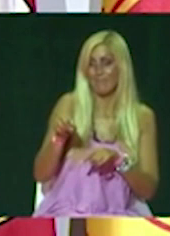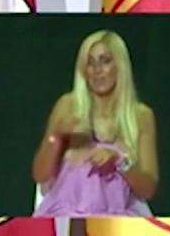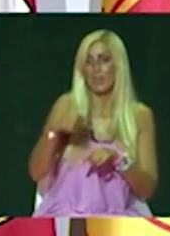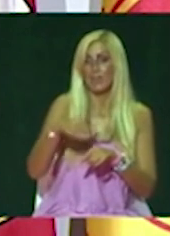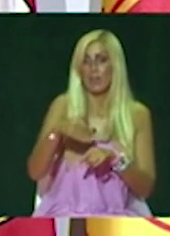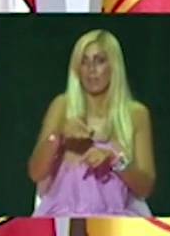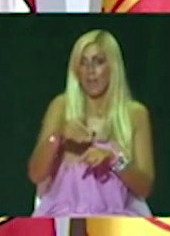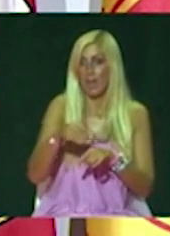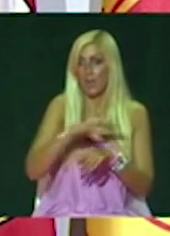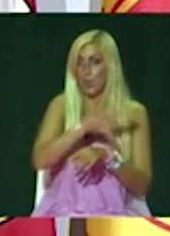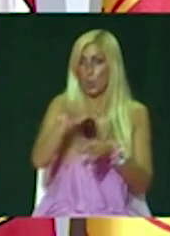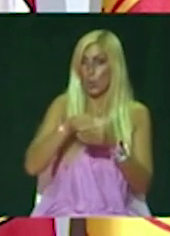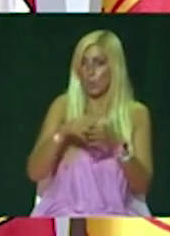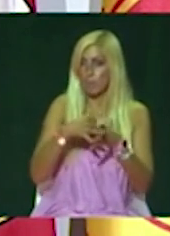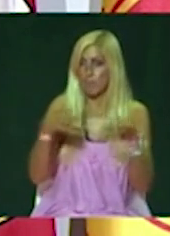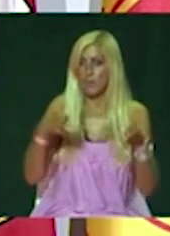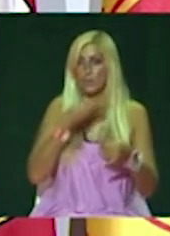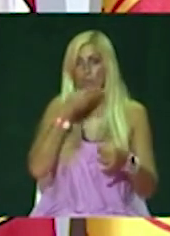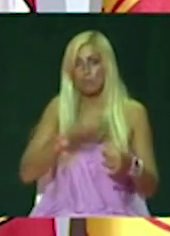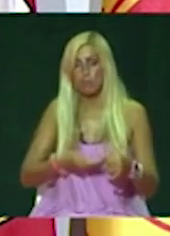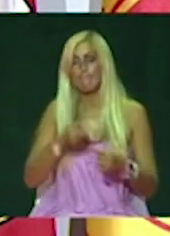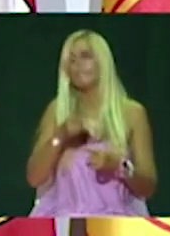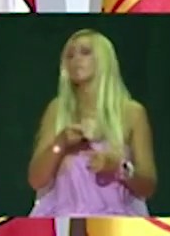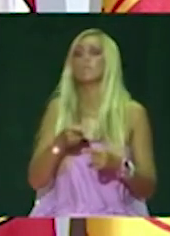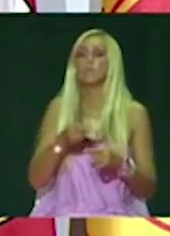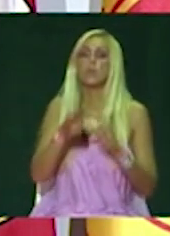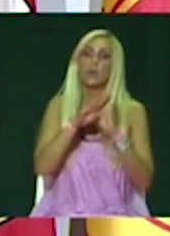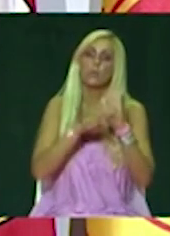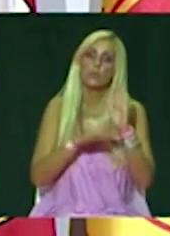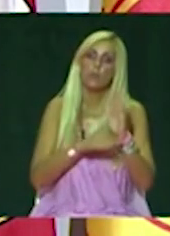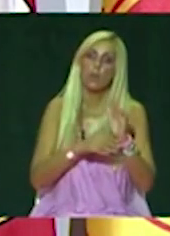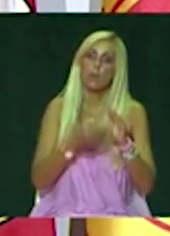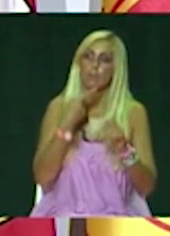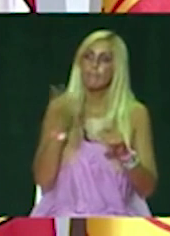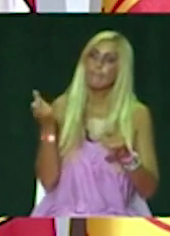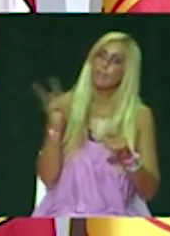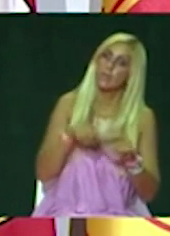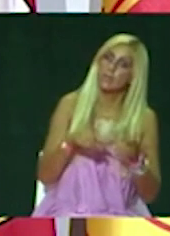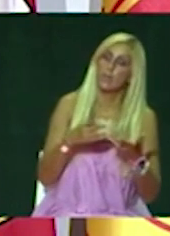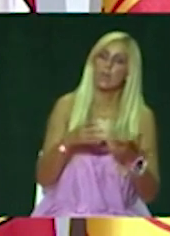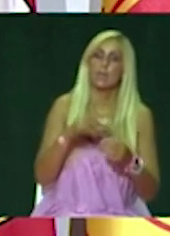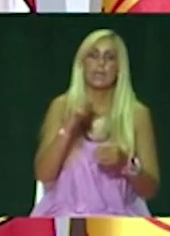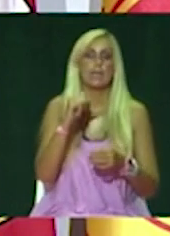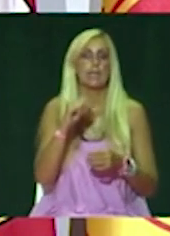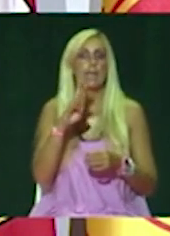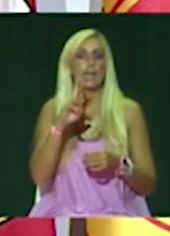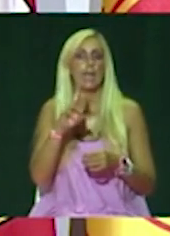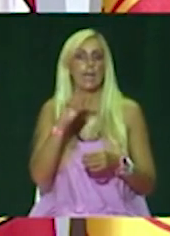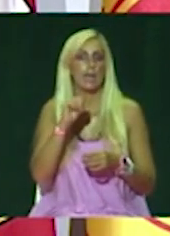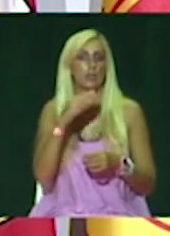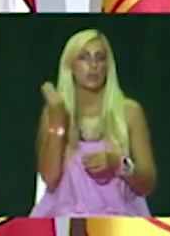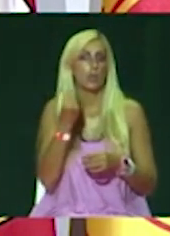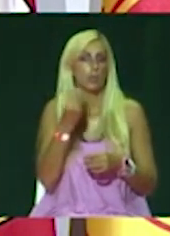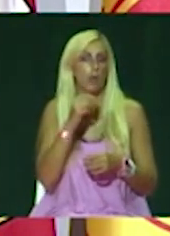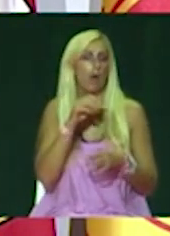vamos alargar as experiências do programa Regressar e do IRS Jovem. No